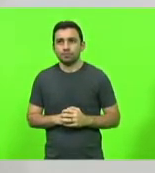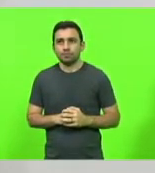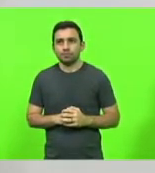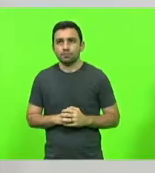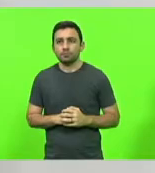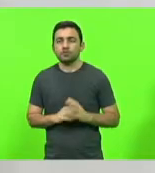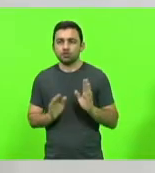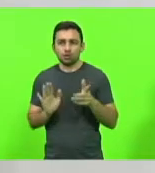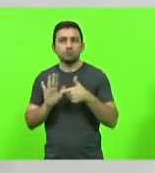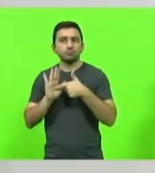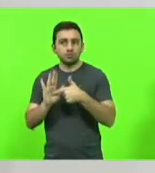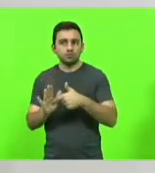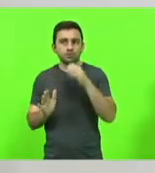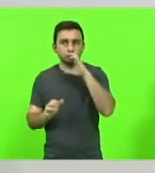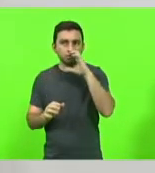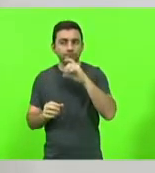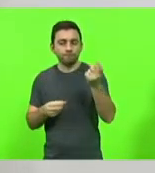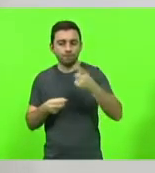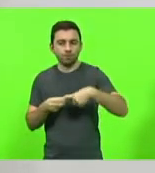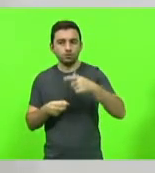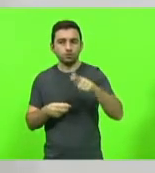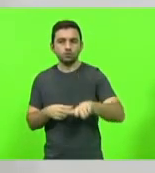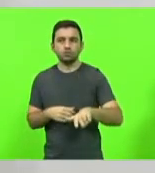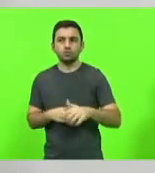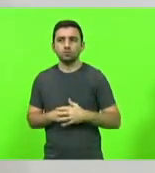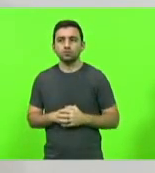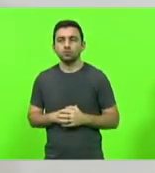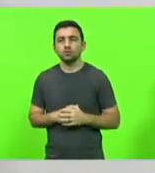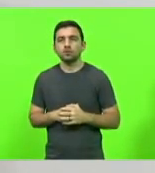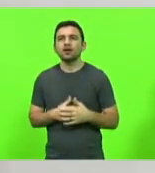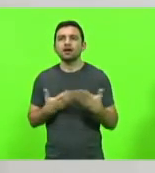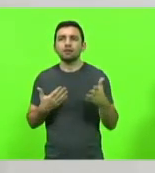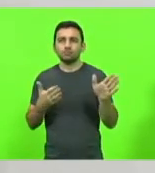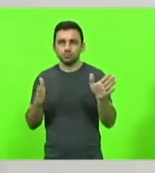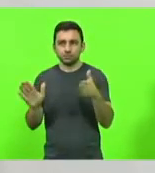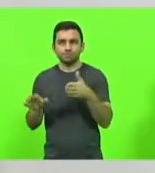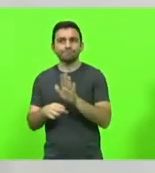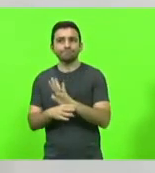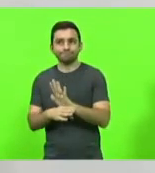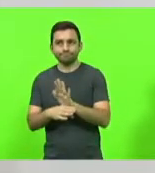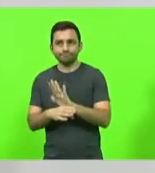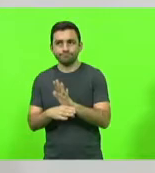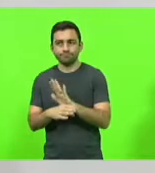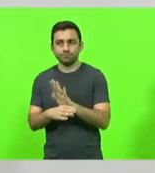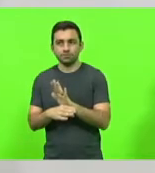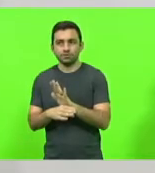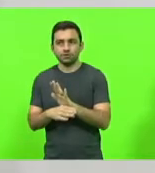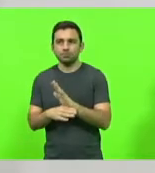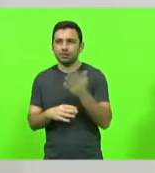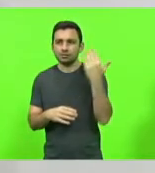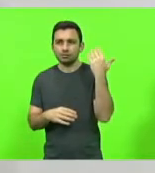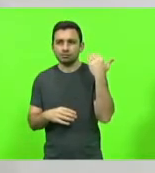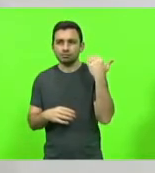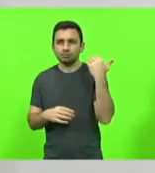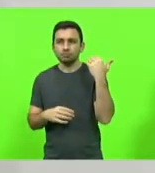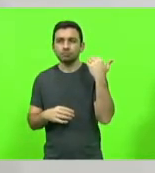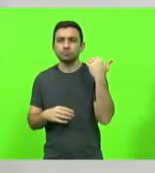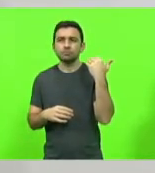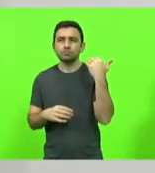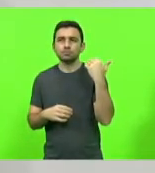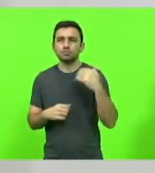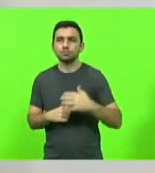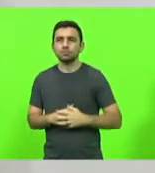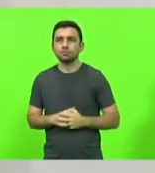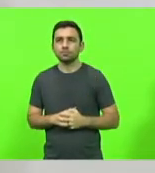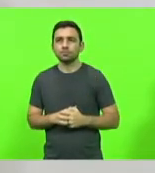apresentei rapidamente e vou retomar esse assunto agora. Queria passar novamente o vídeo que eu passei naquela oportunidade, que